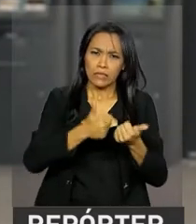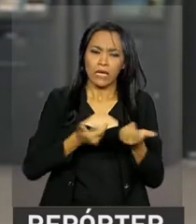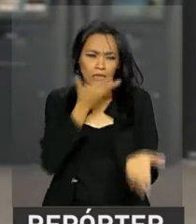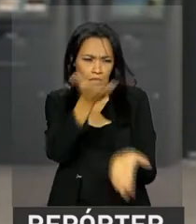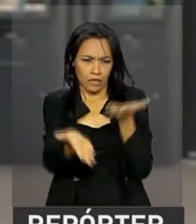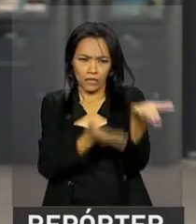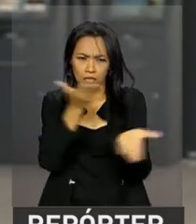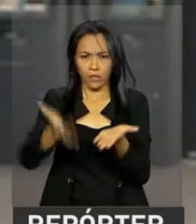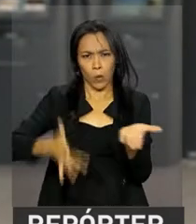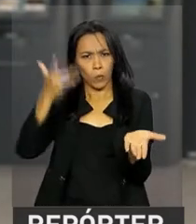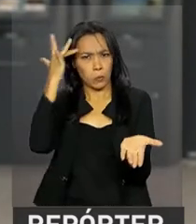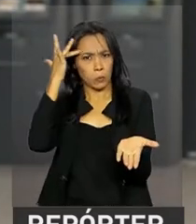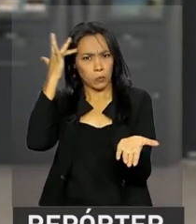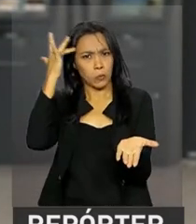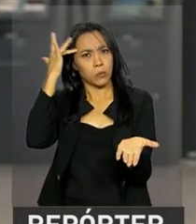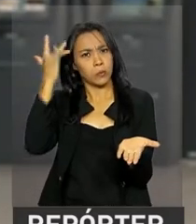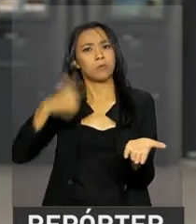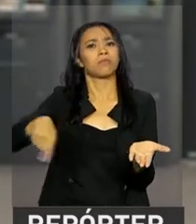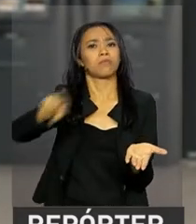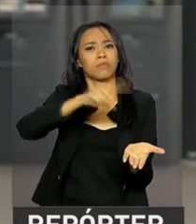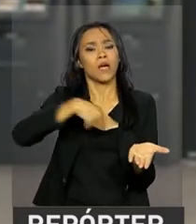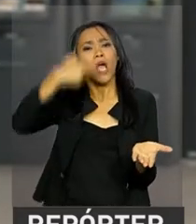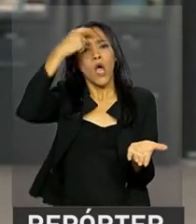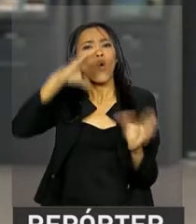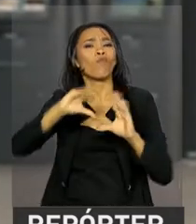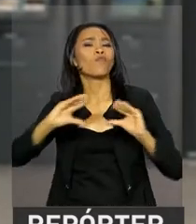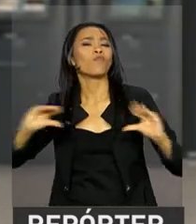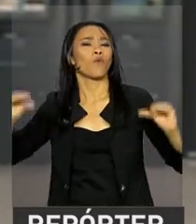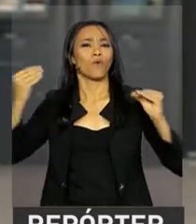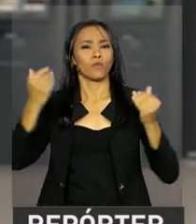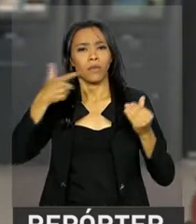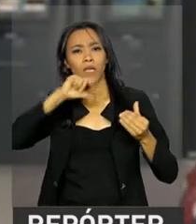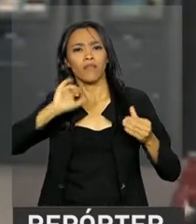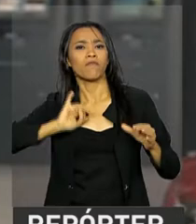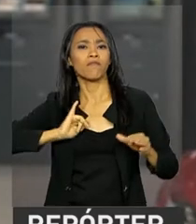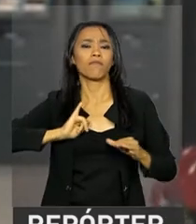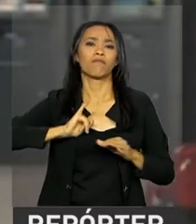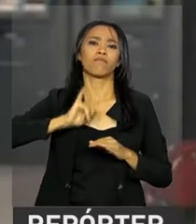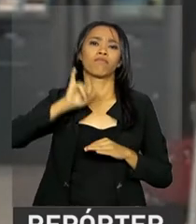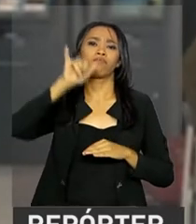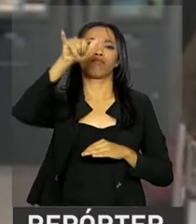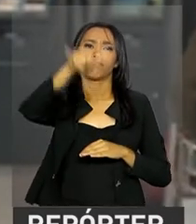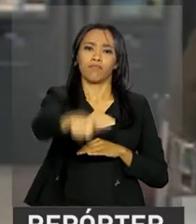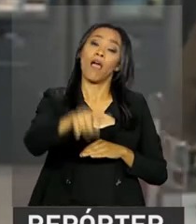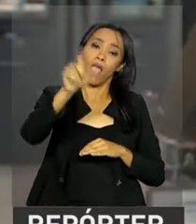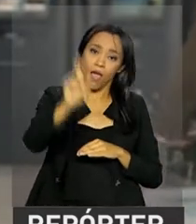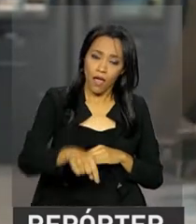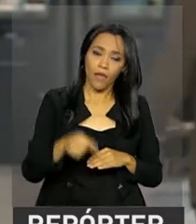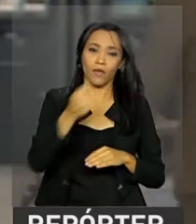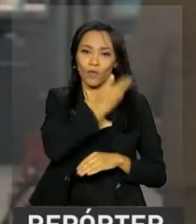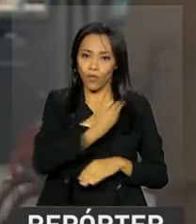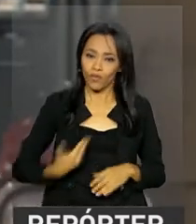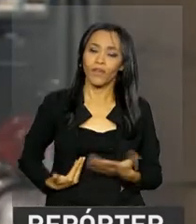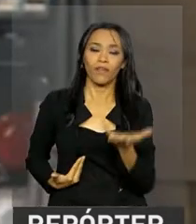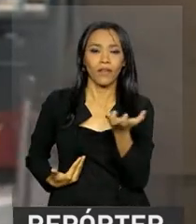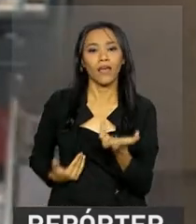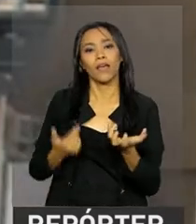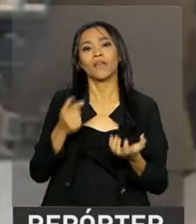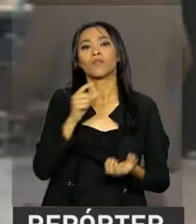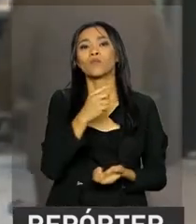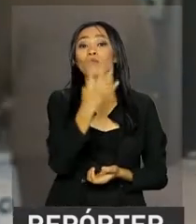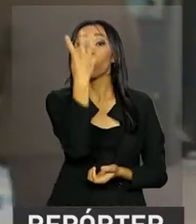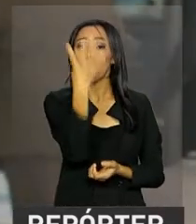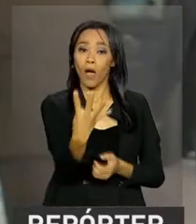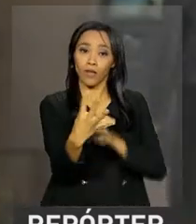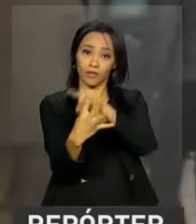atendimento e na qualidade dos serviços para dar mais conforto a quem viaja de avião no brasil é o que o governo quer ver também nos quatro terminais